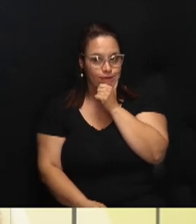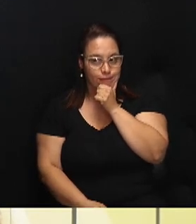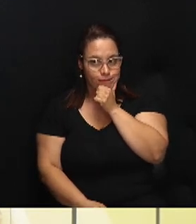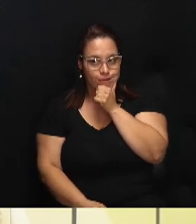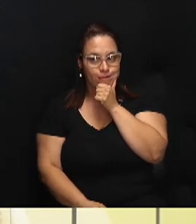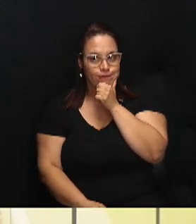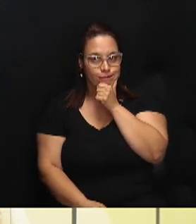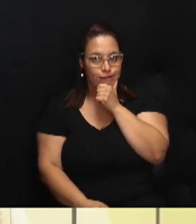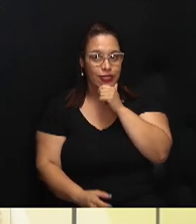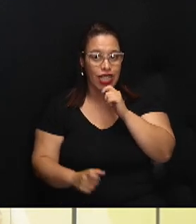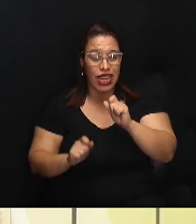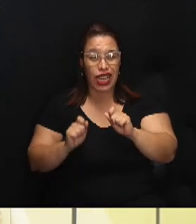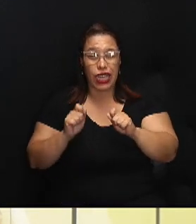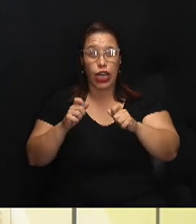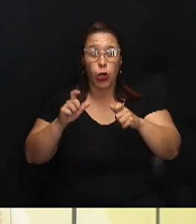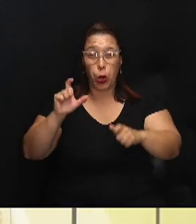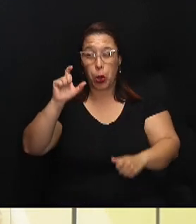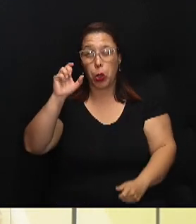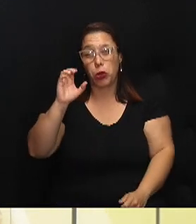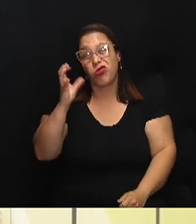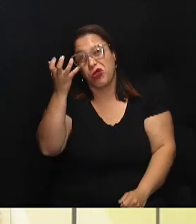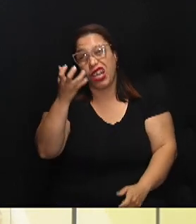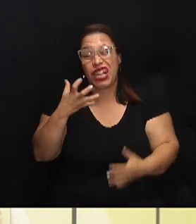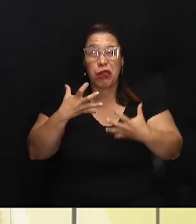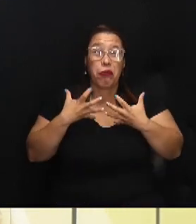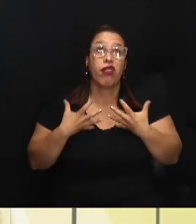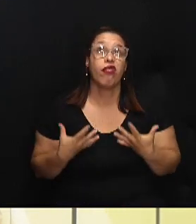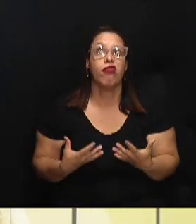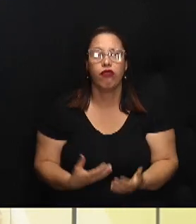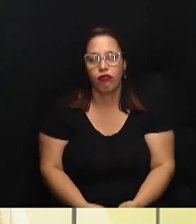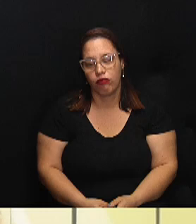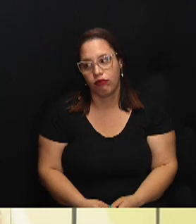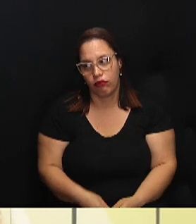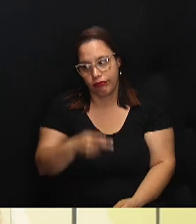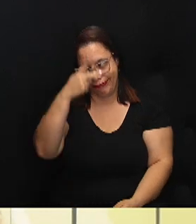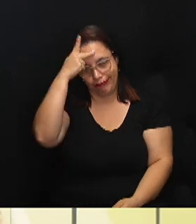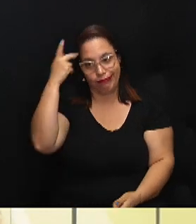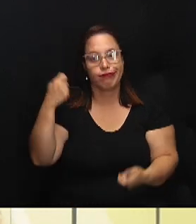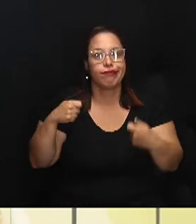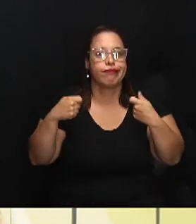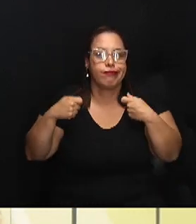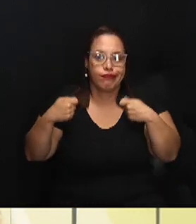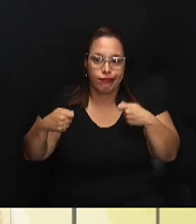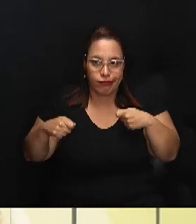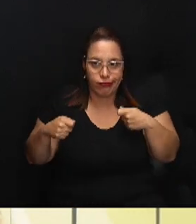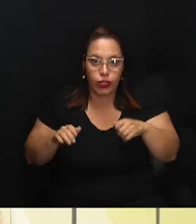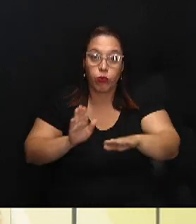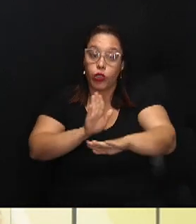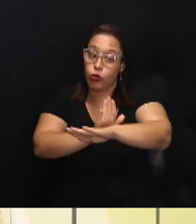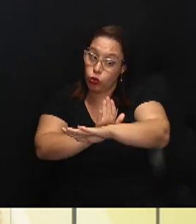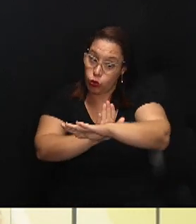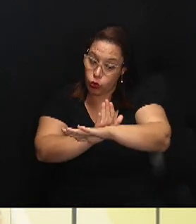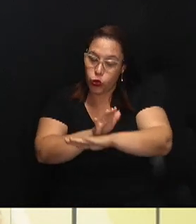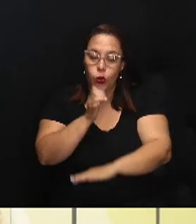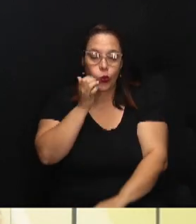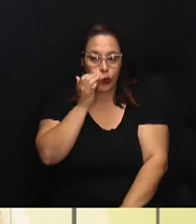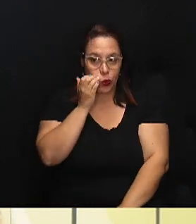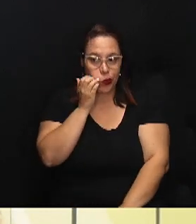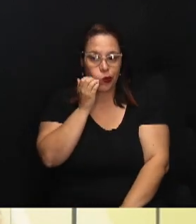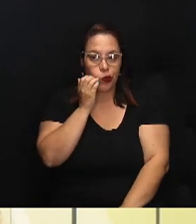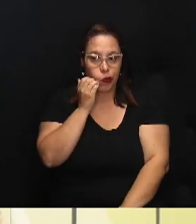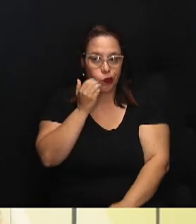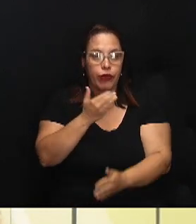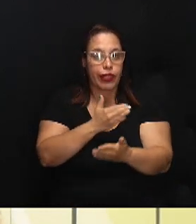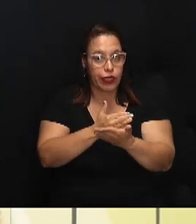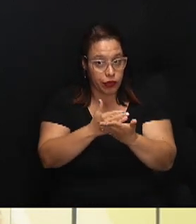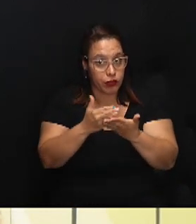acabam acontecendo sobrecargas, né? E aí pode ser necessário, né, alguma ajuda, tá? Inicialmente essa ajuda